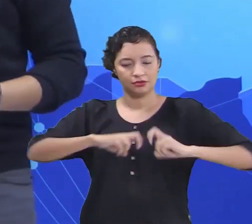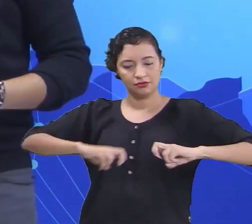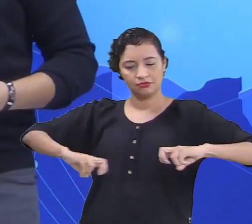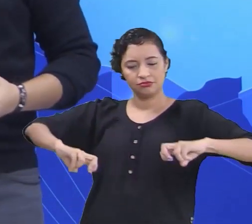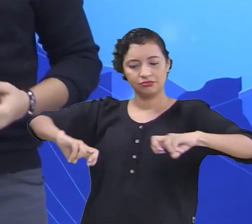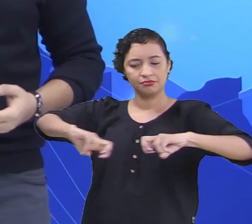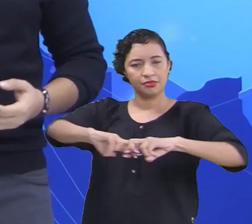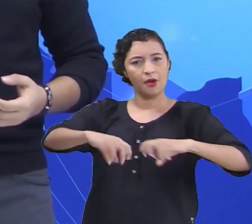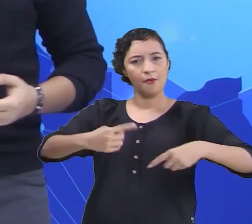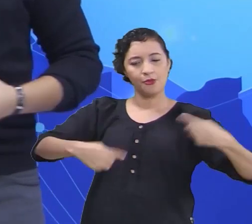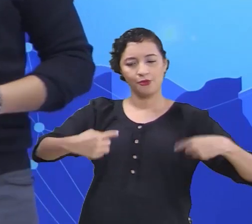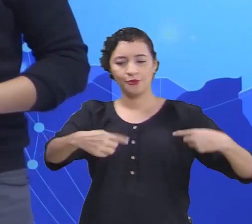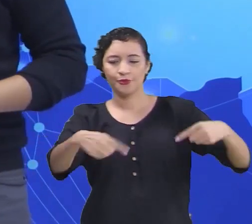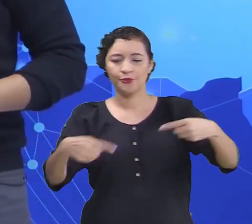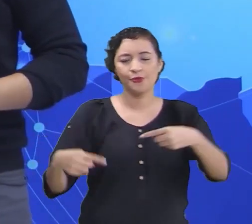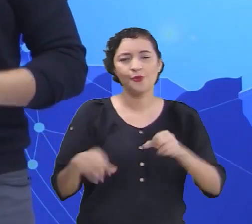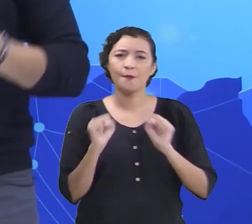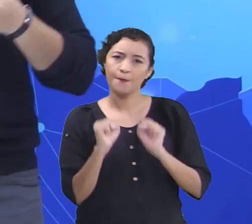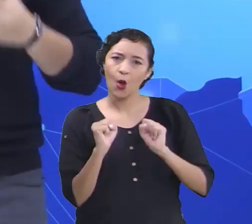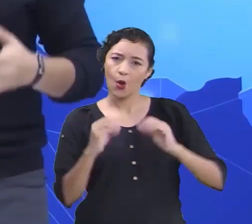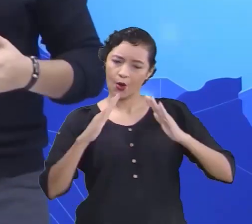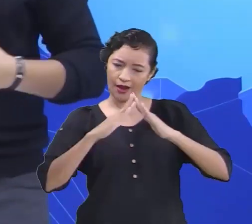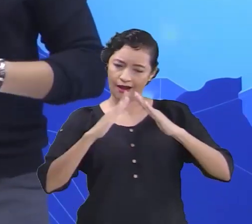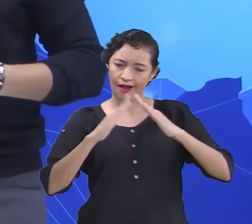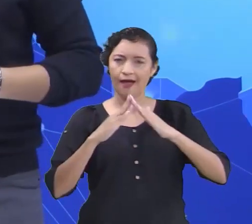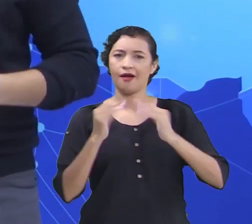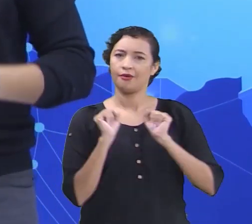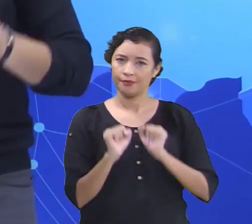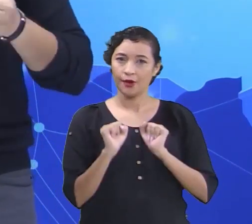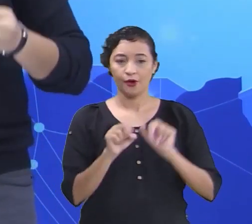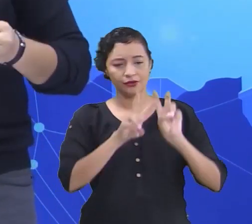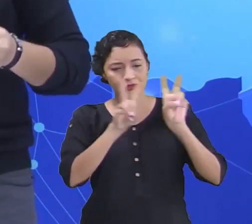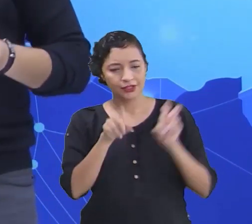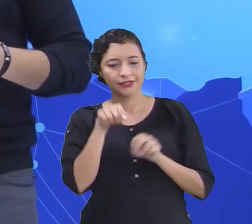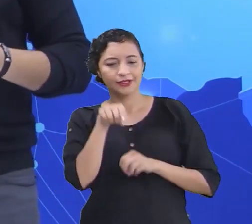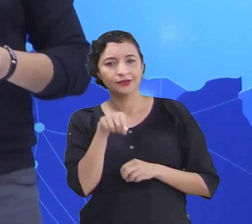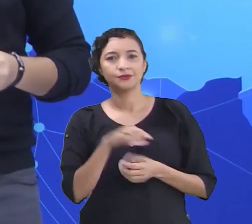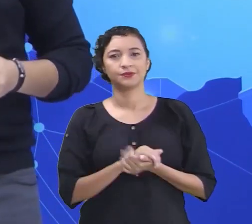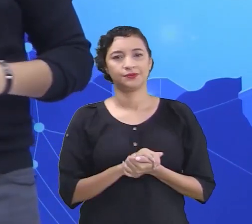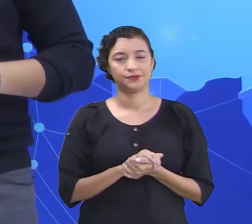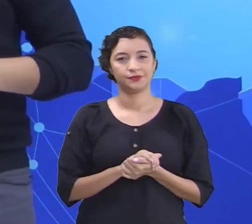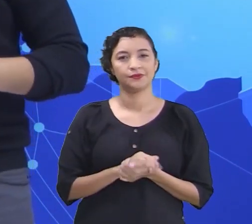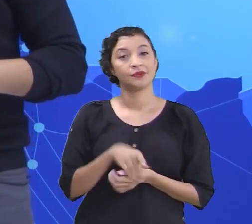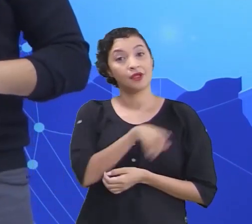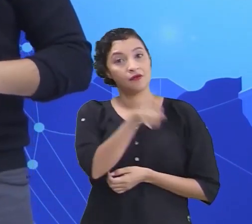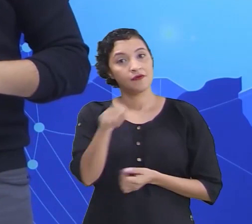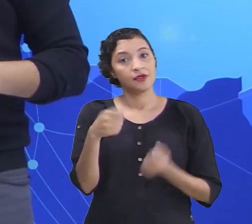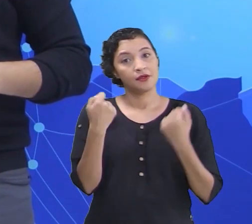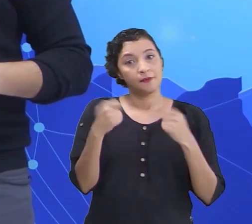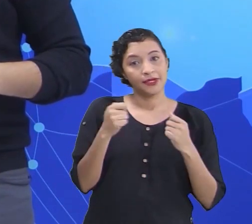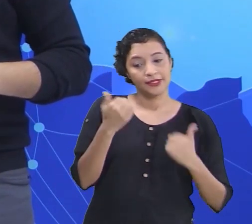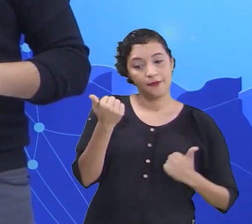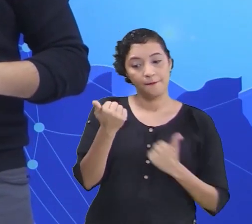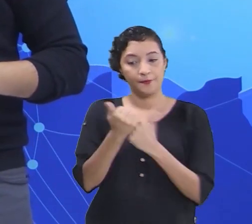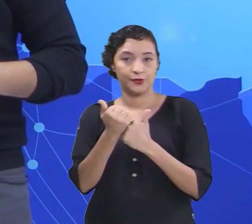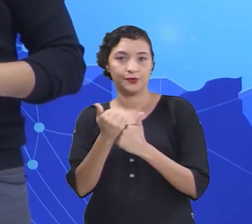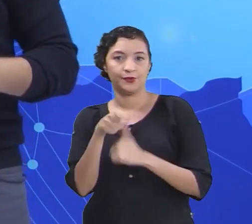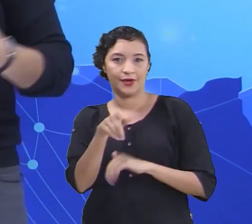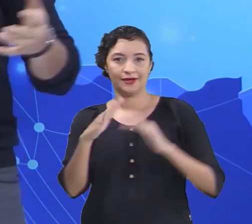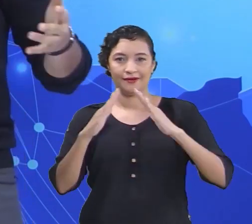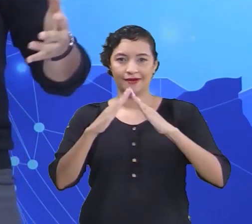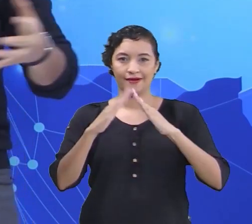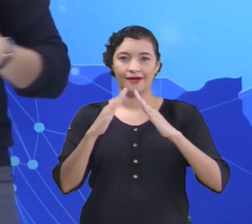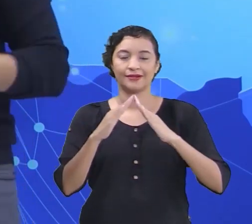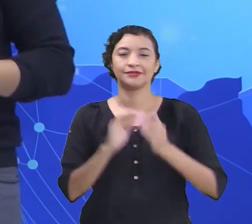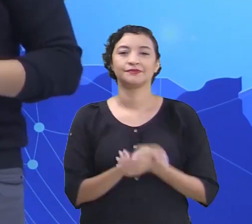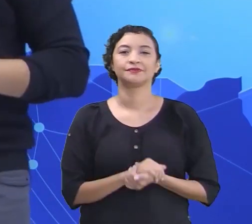é um assunto que pode ser debatido em casa, pode ser explorado em casa. Contamos que vocês façam esse apoio aí na casa de vocês, certo?